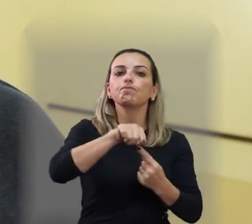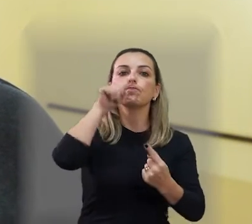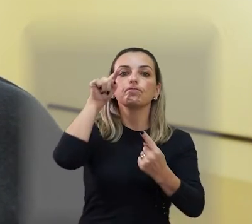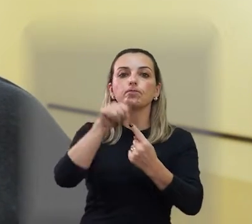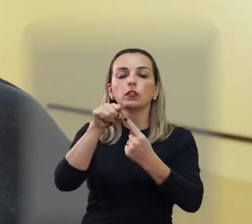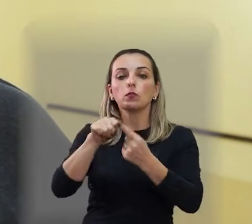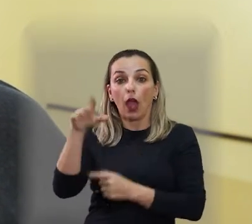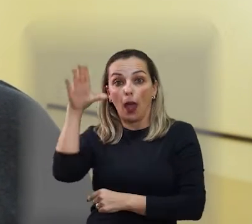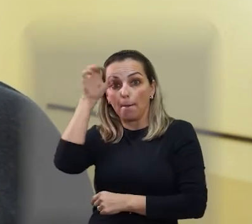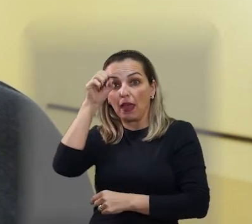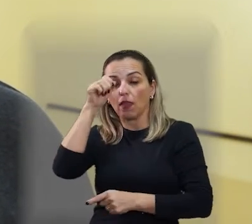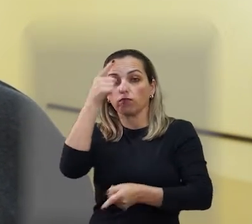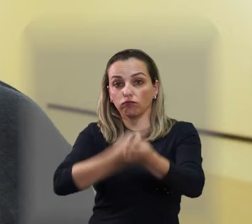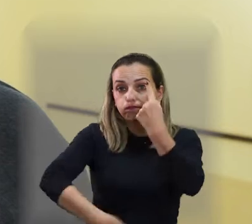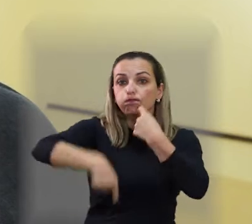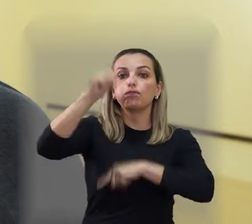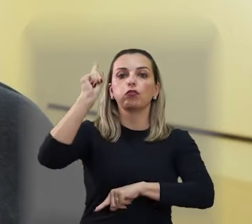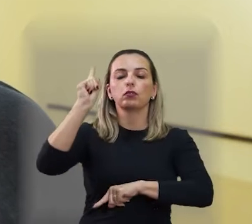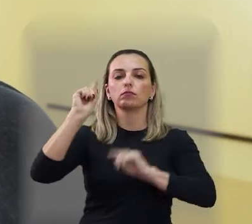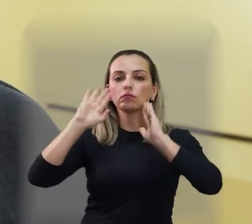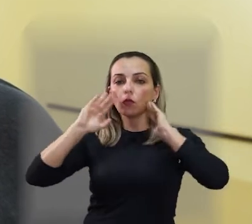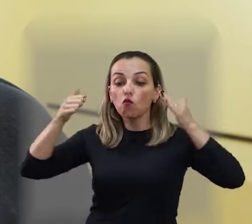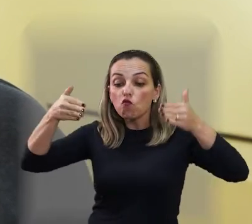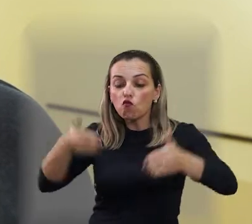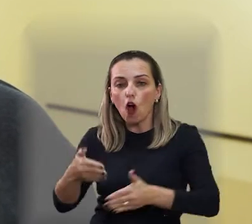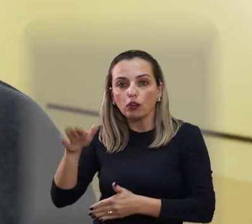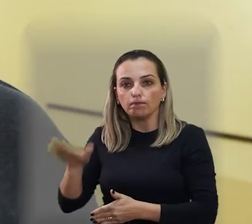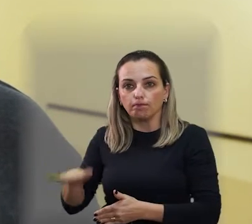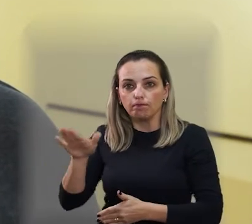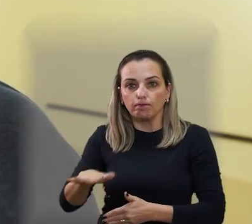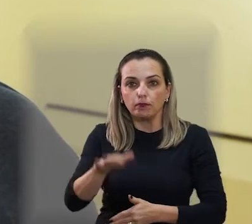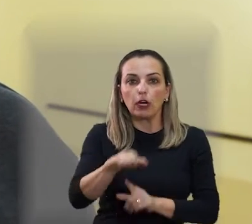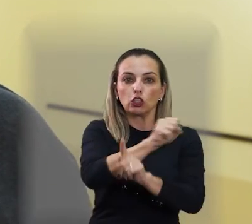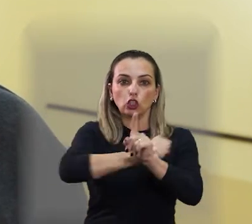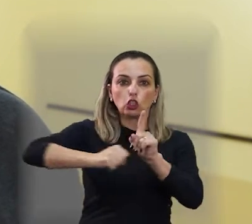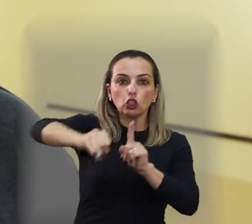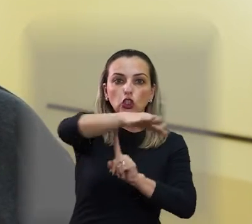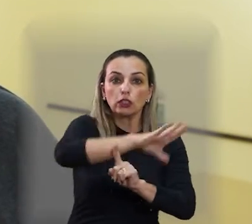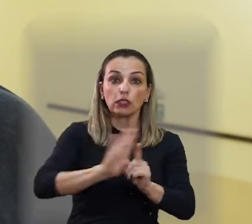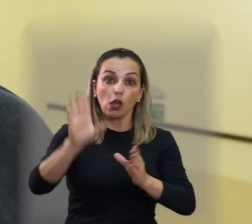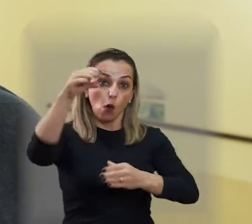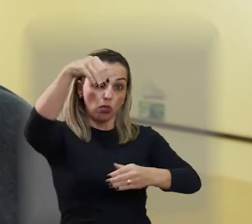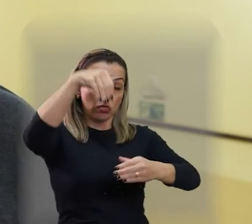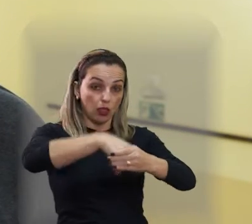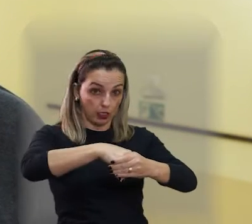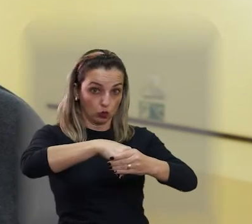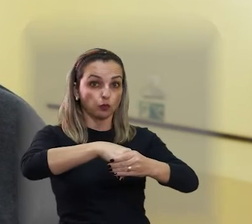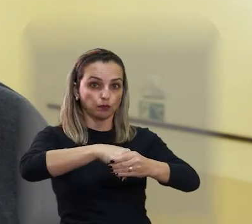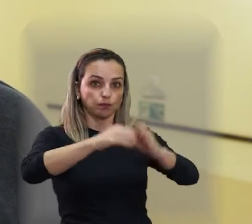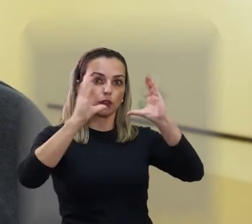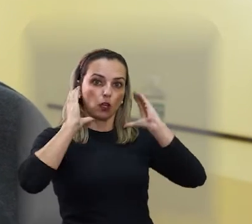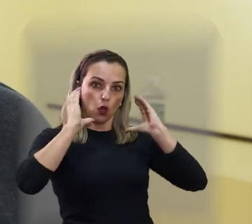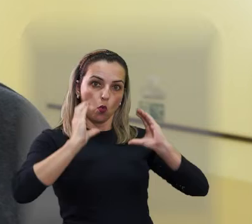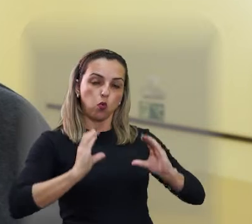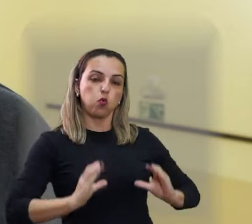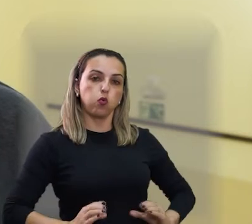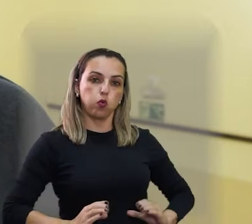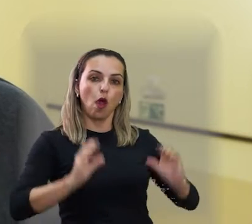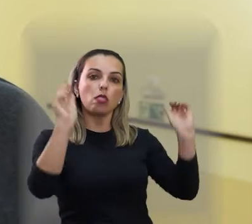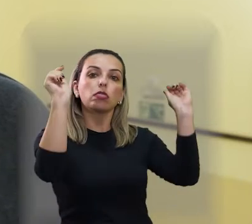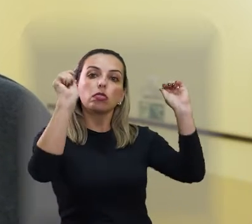programas de recuperação de conhecimento para que as nossas crianças possam ter pô Boa tarde